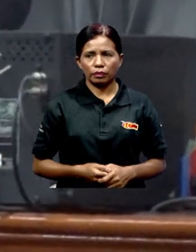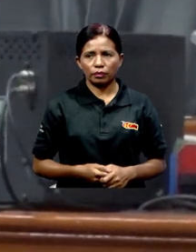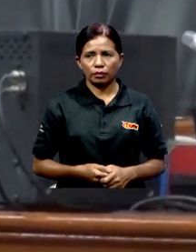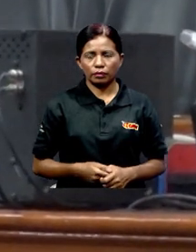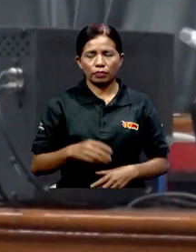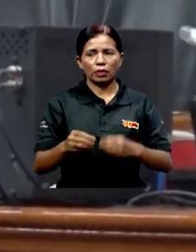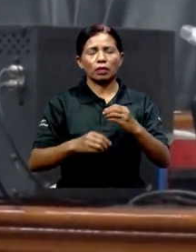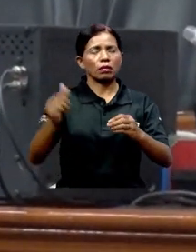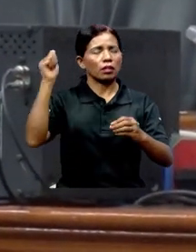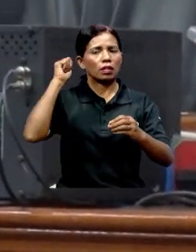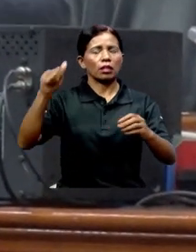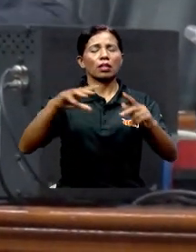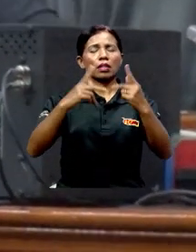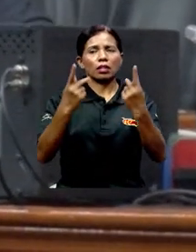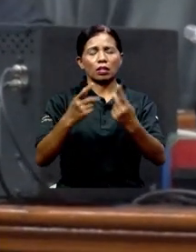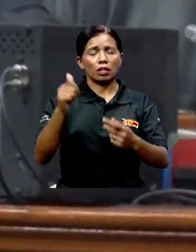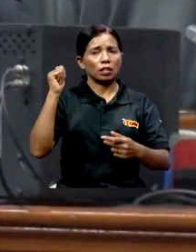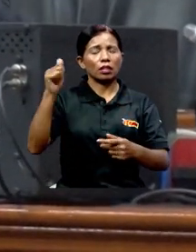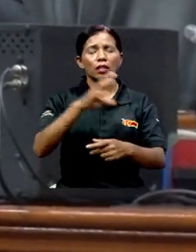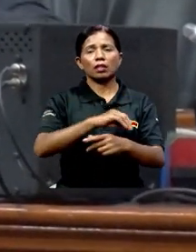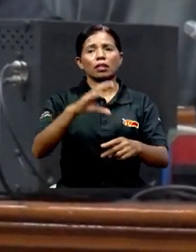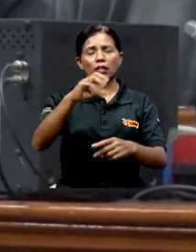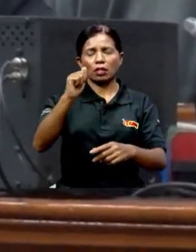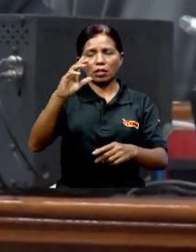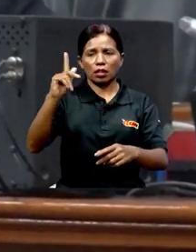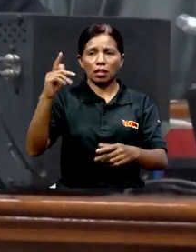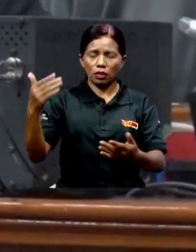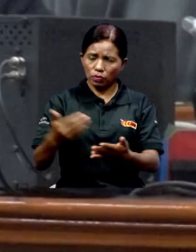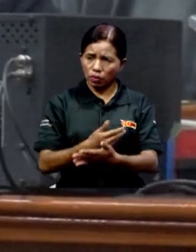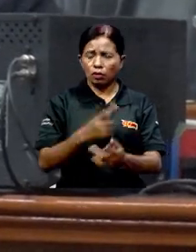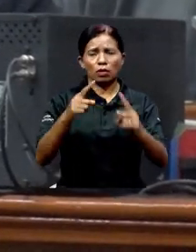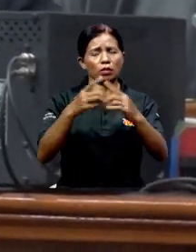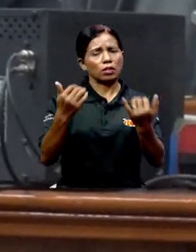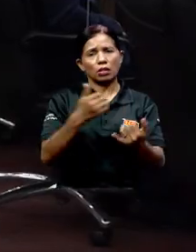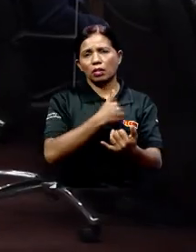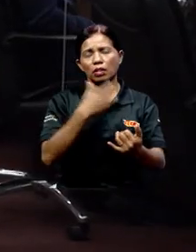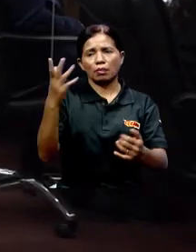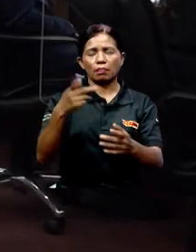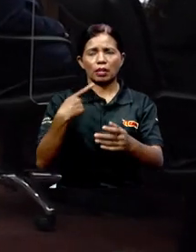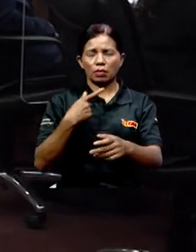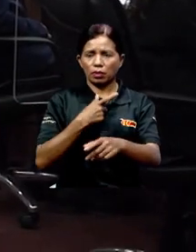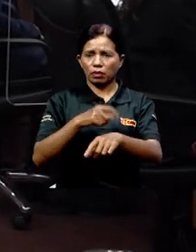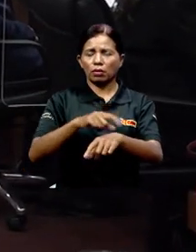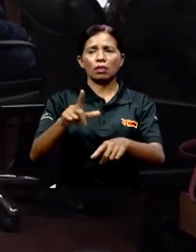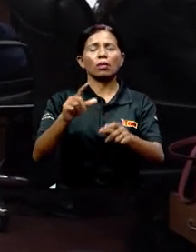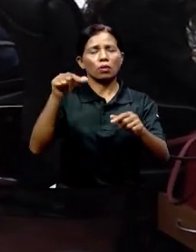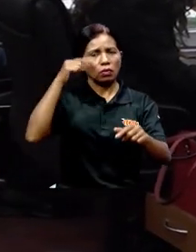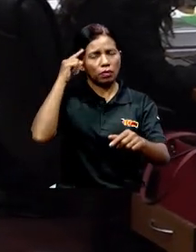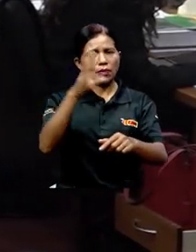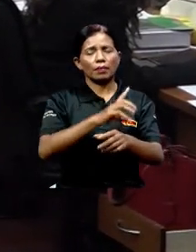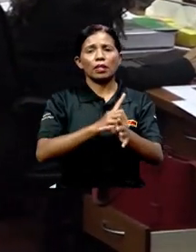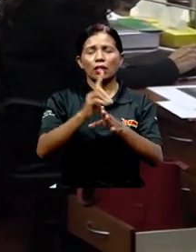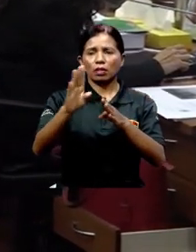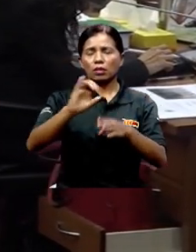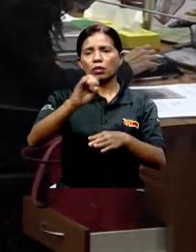Relação ao candidato comissário Fon, comissão anticorrupção, nebeto horas nesse, se dá a solução com o parlamento no governo. Diretor executivo Sepat,